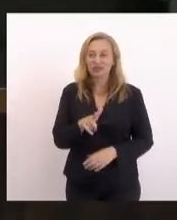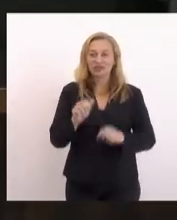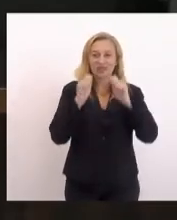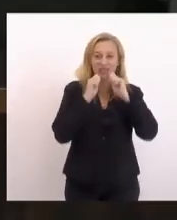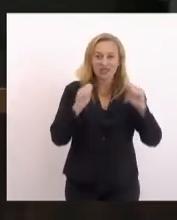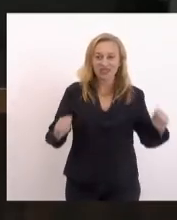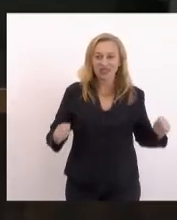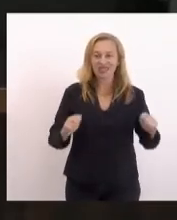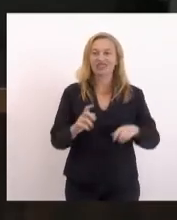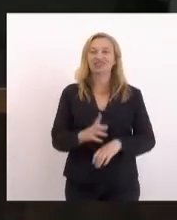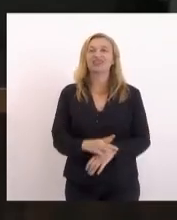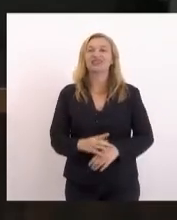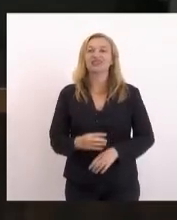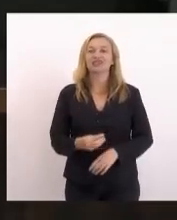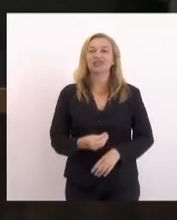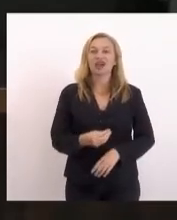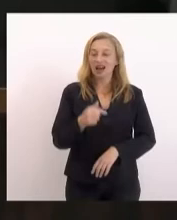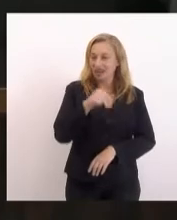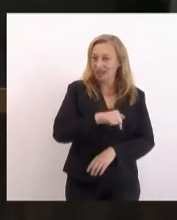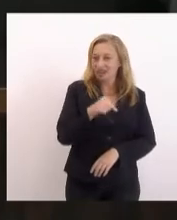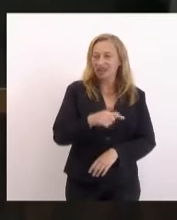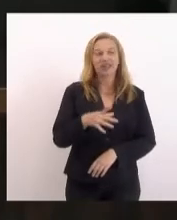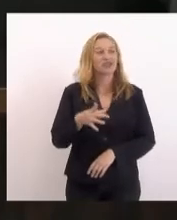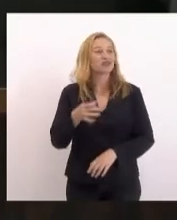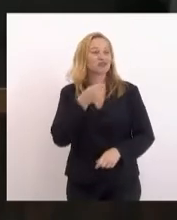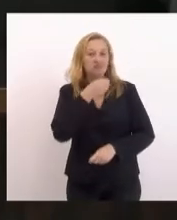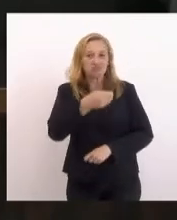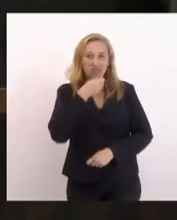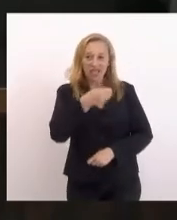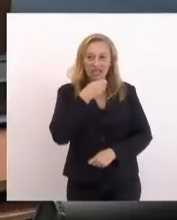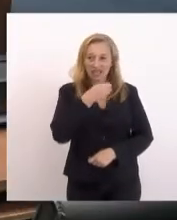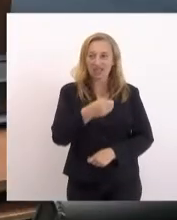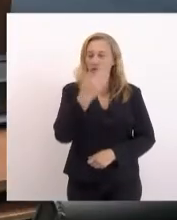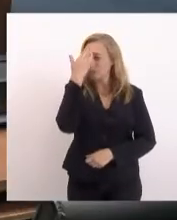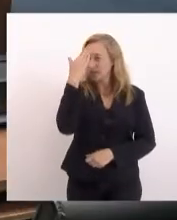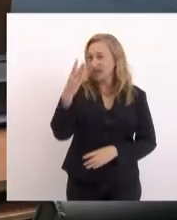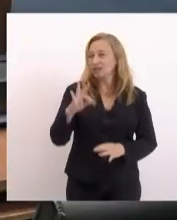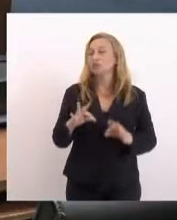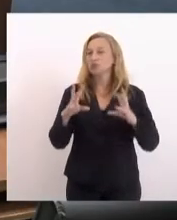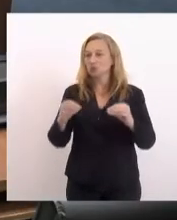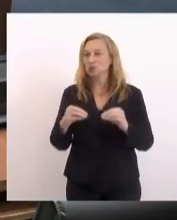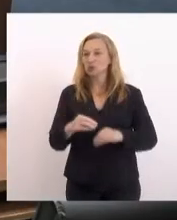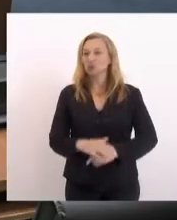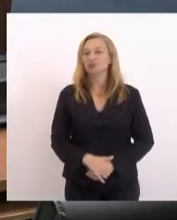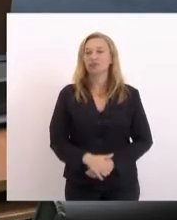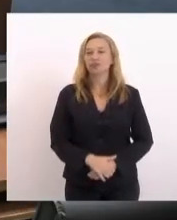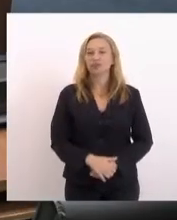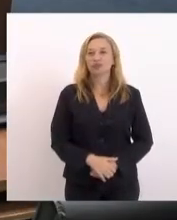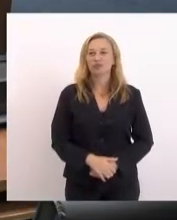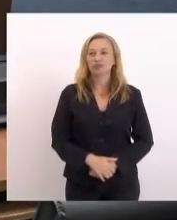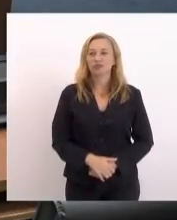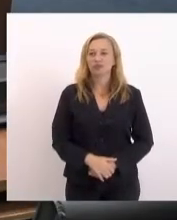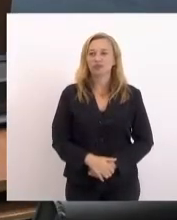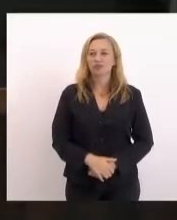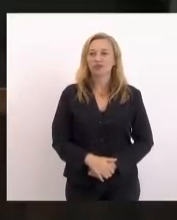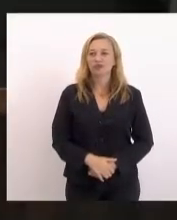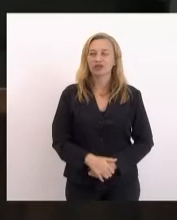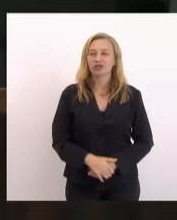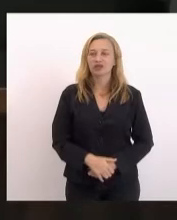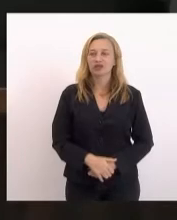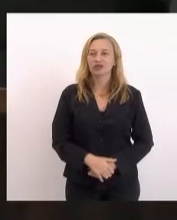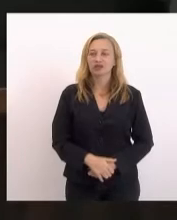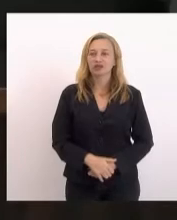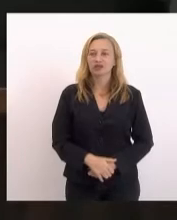assessorias, aqui presente, à imprensa. Muito obrigado por tudo. Obrigado por tudo. E vamos